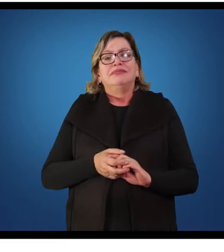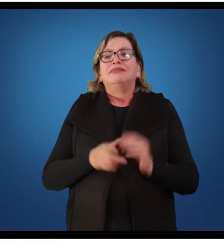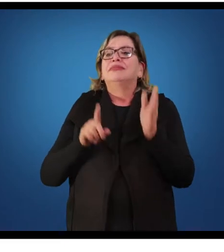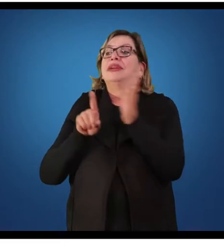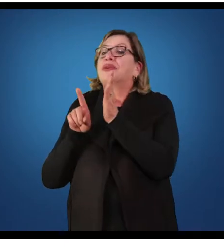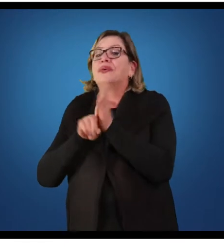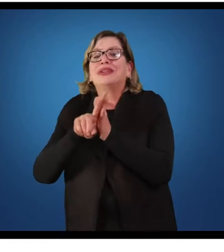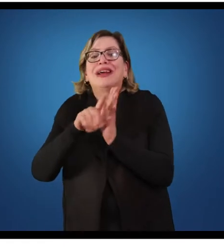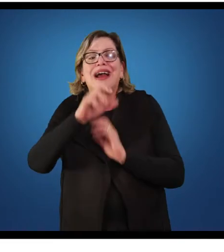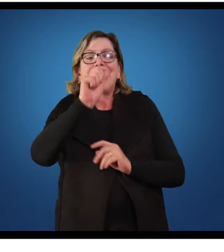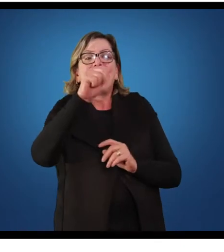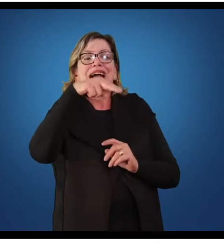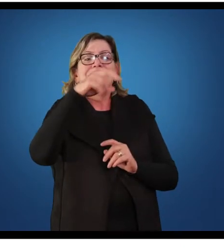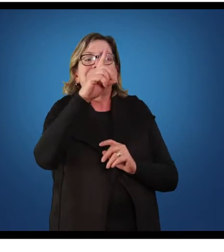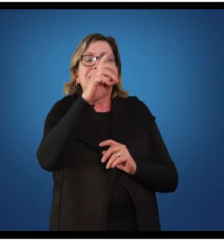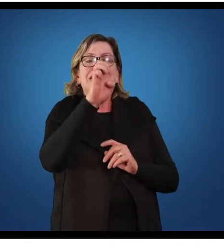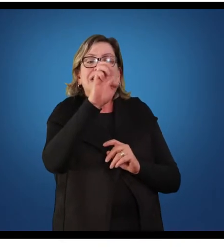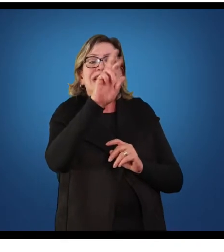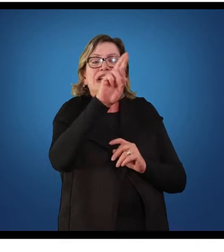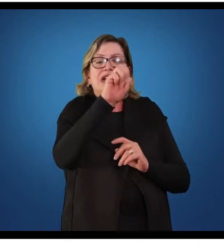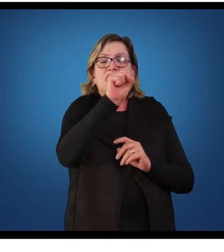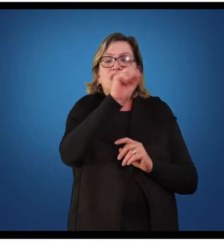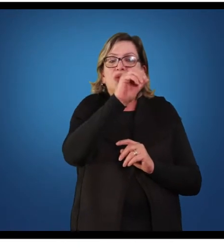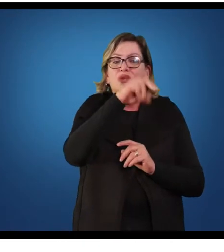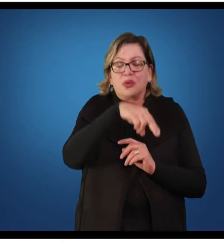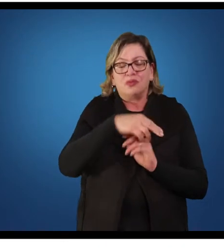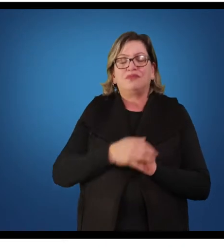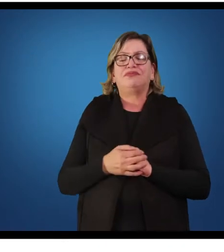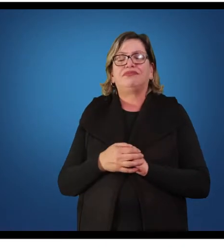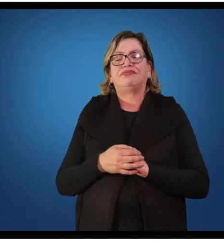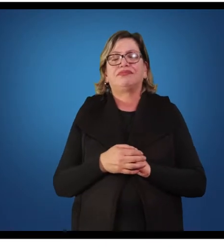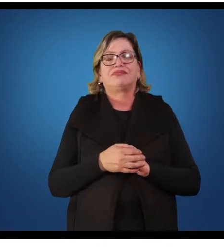Anderson? Pode fazer demarcação com giz, pegar a garrafa